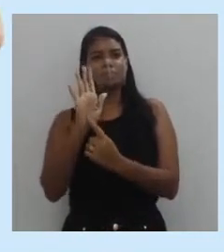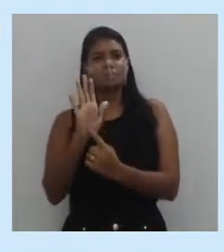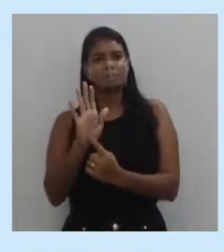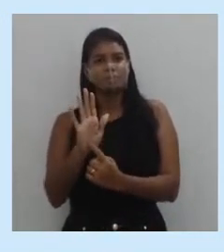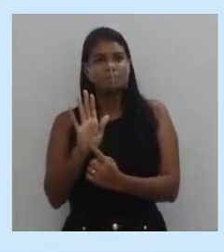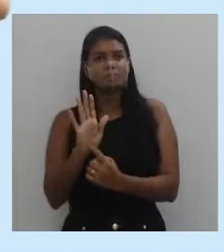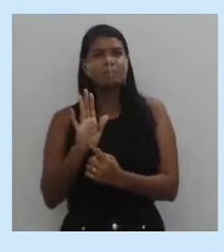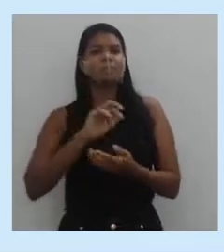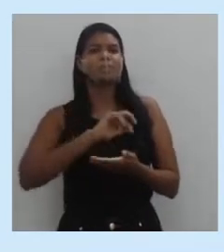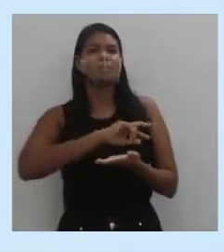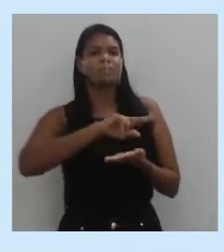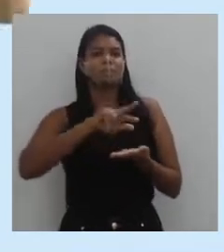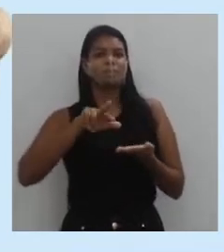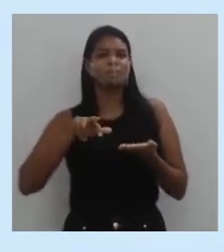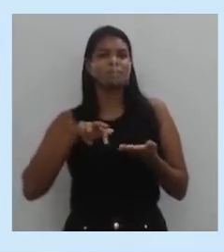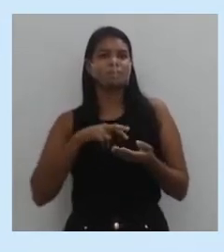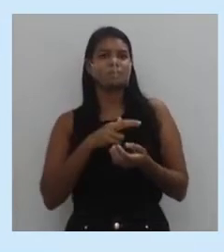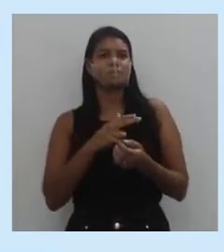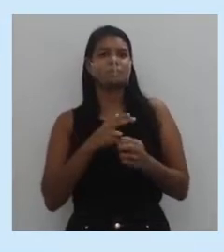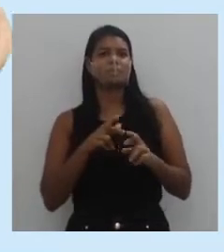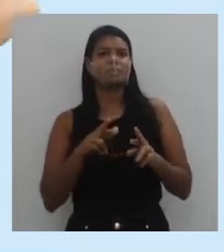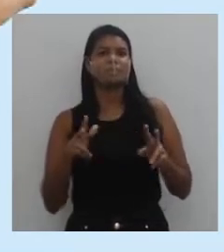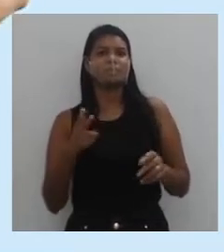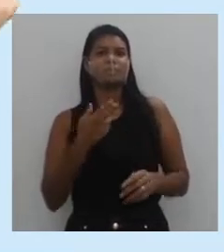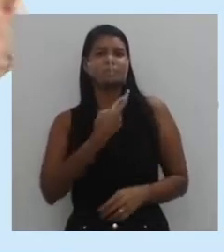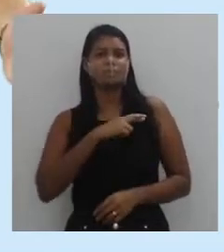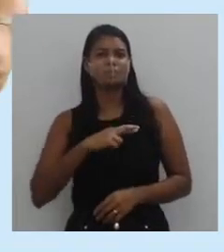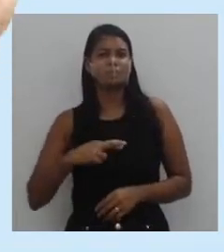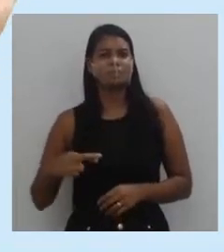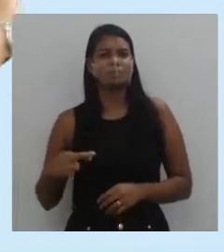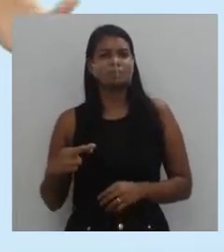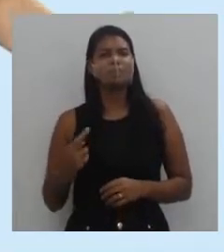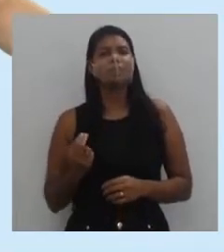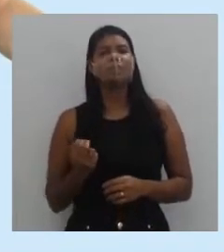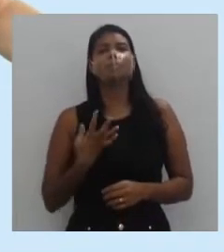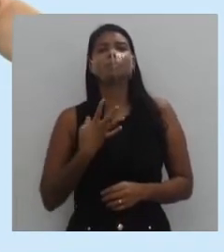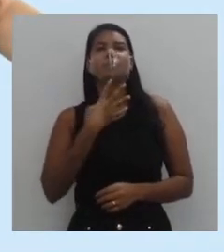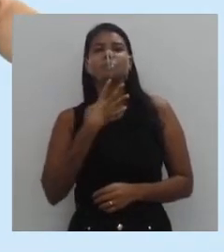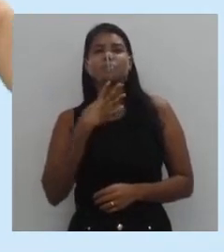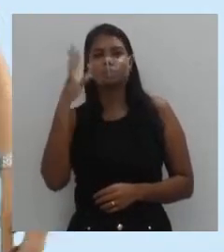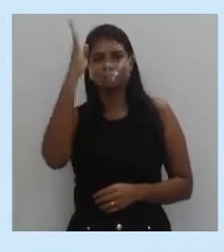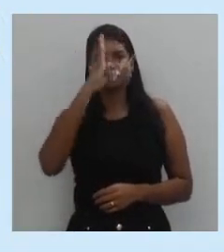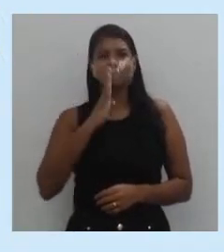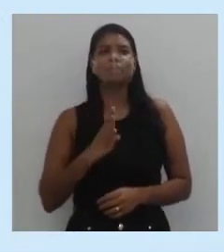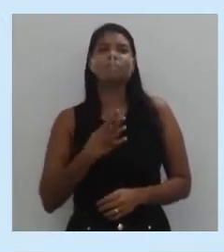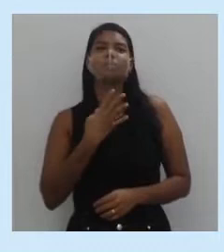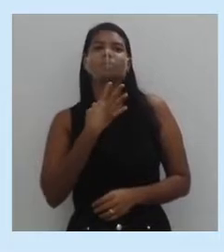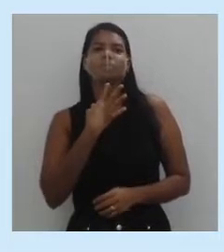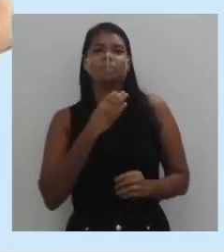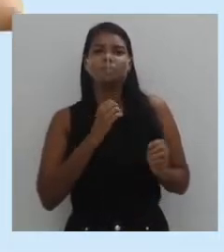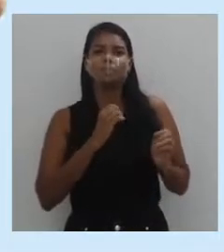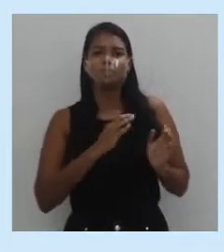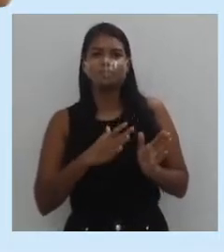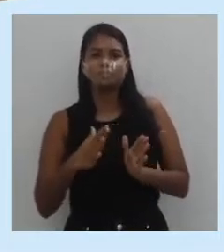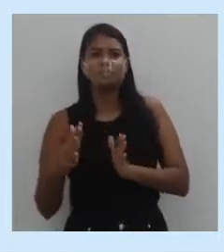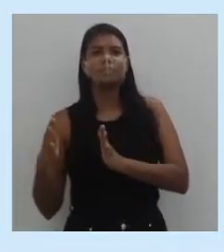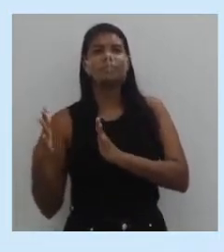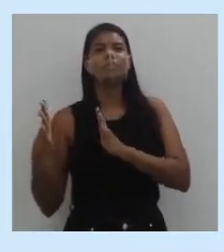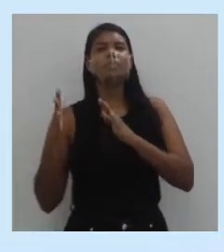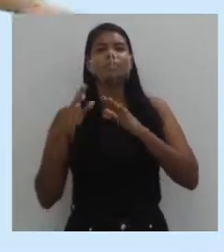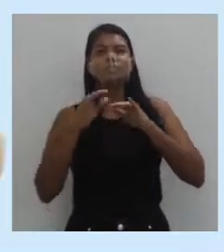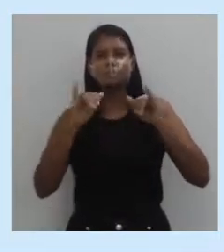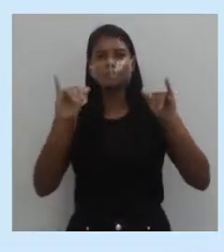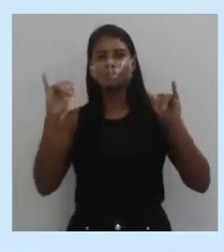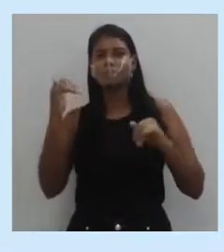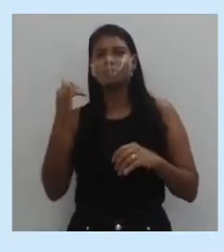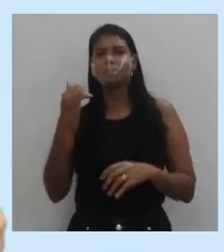mostra justamente as tradições religiosas mais populares no Brasil. Vamos conhecer, vamos dar um